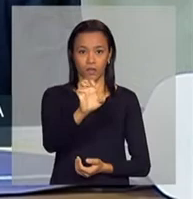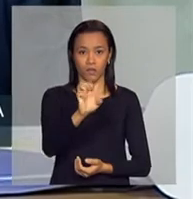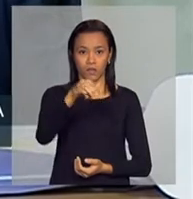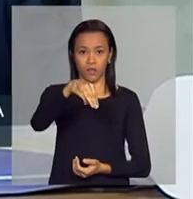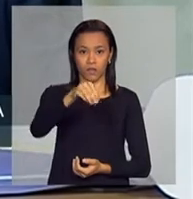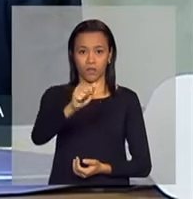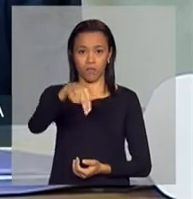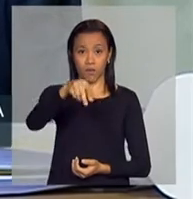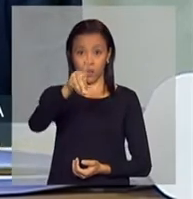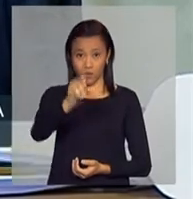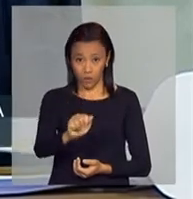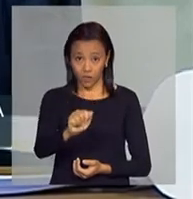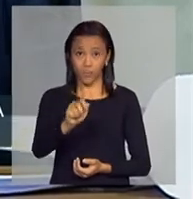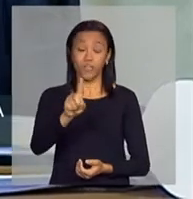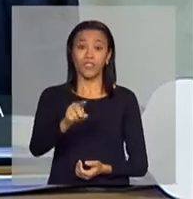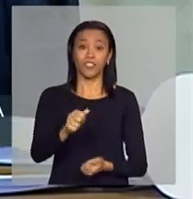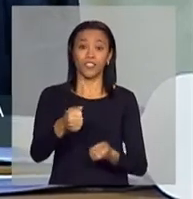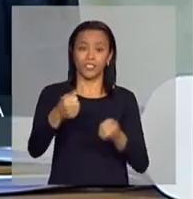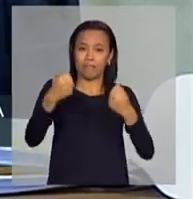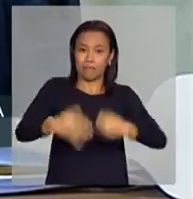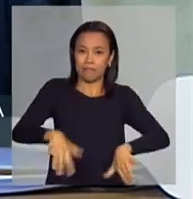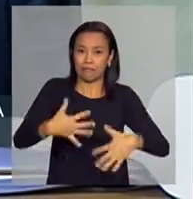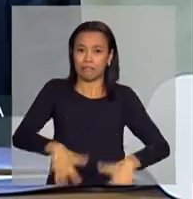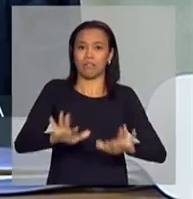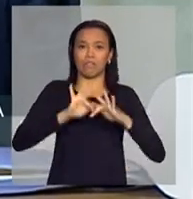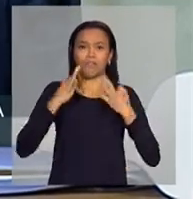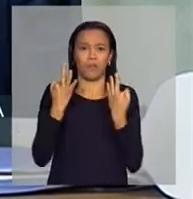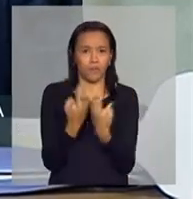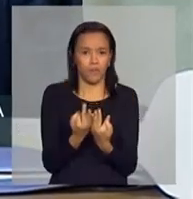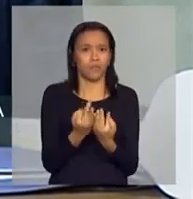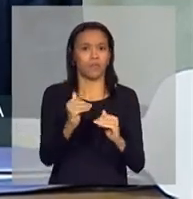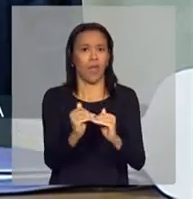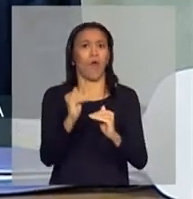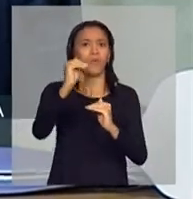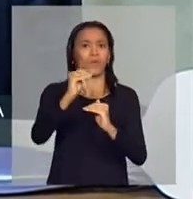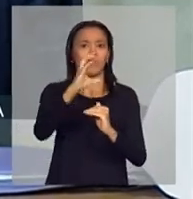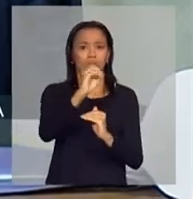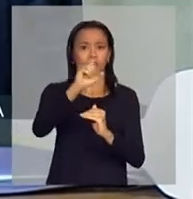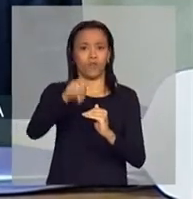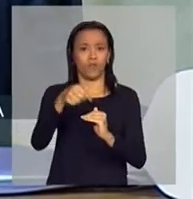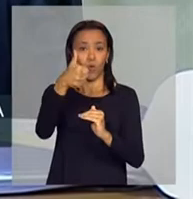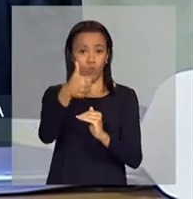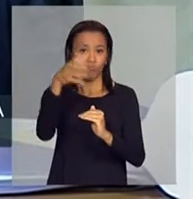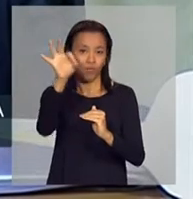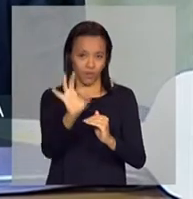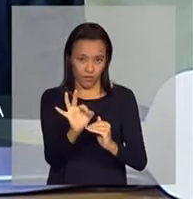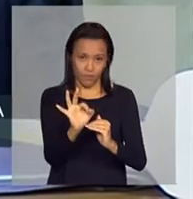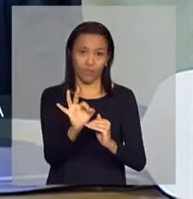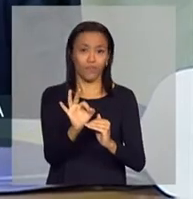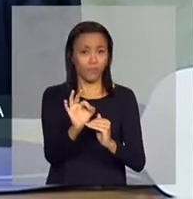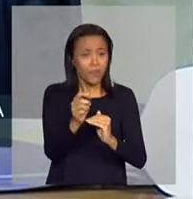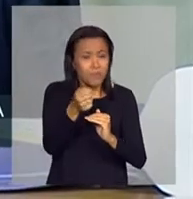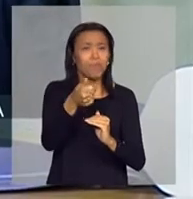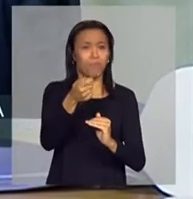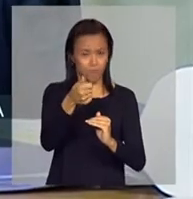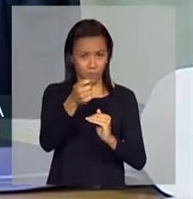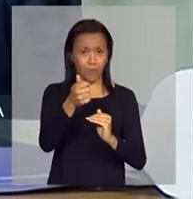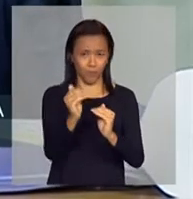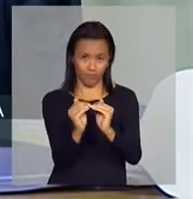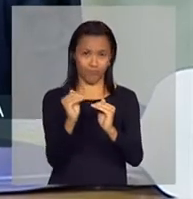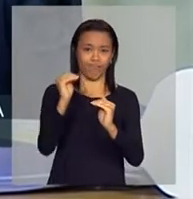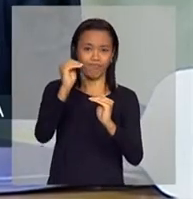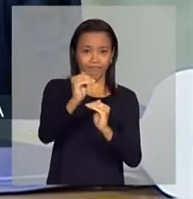despesa de consumo das famílias cresceu 01 por cento foi um crescimento pequeno